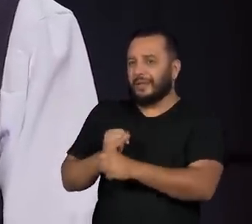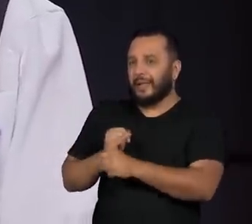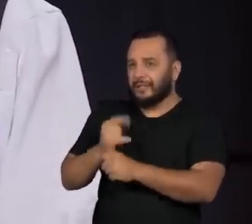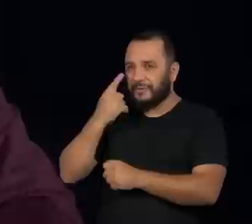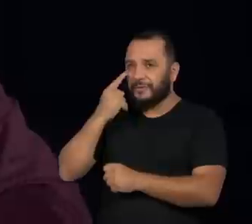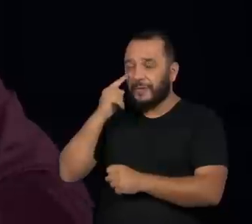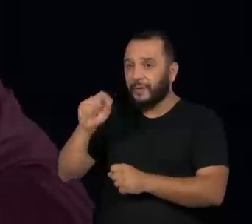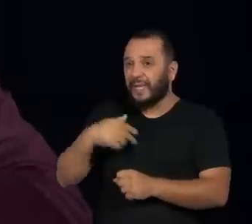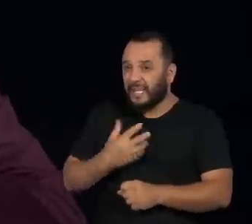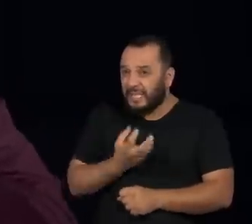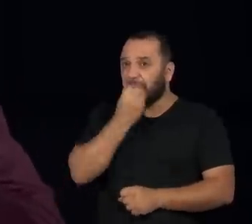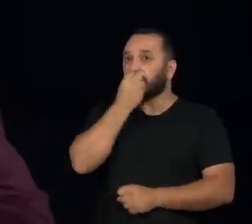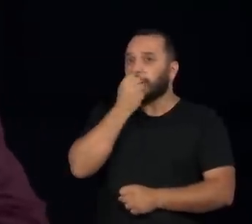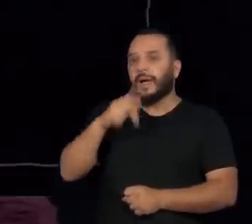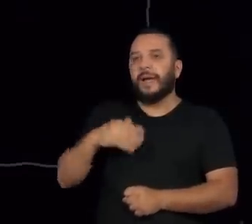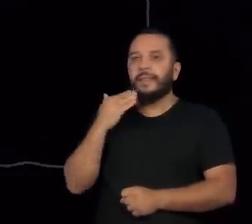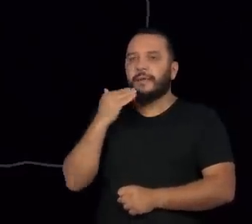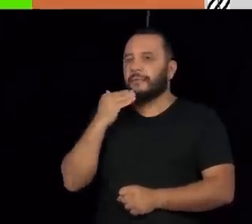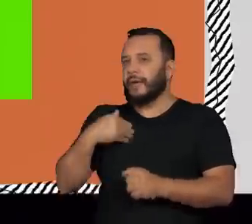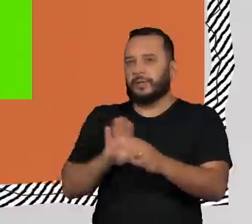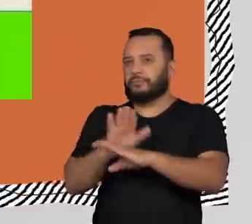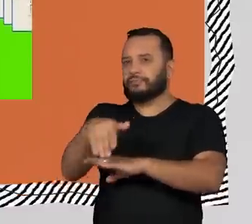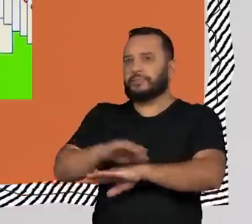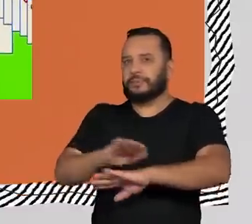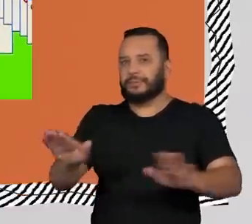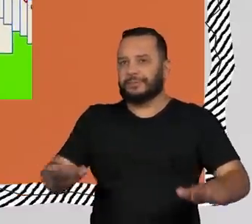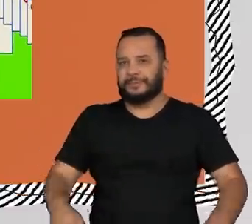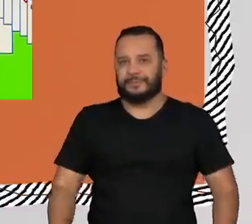contorna essa frase antiga